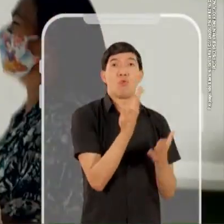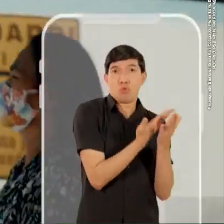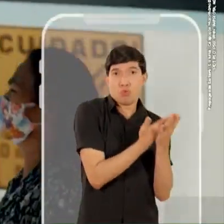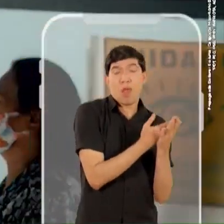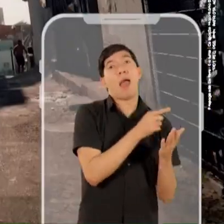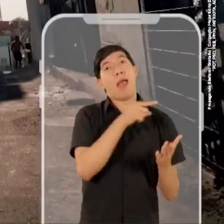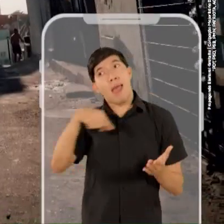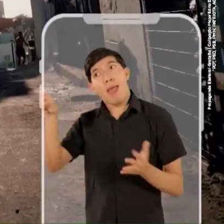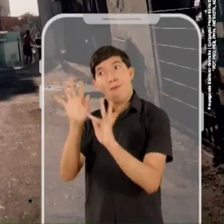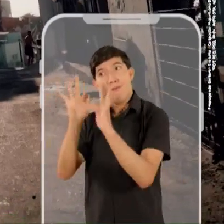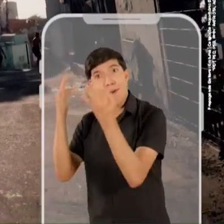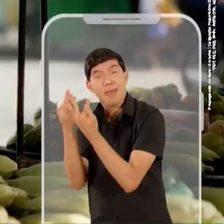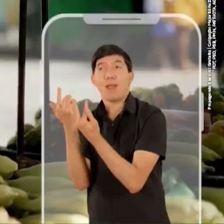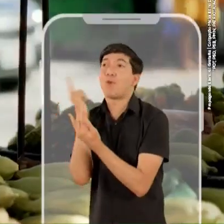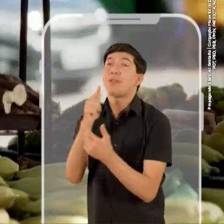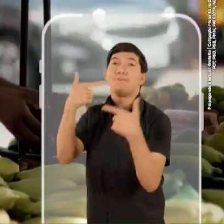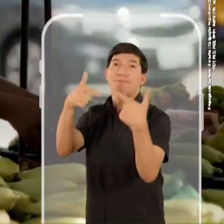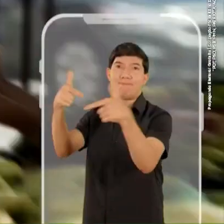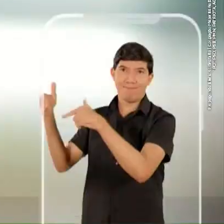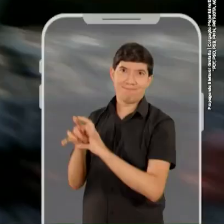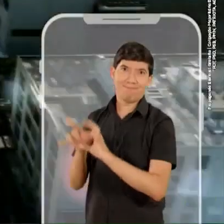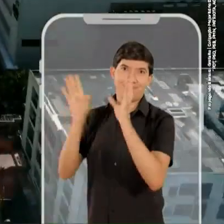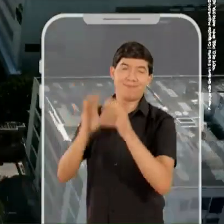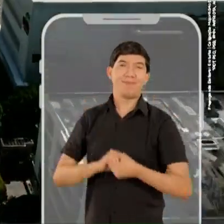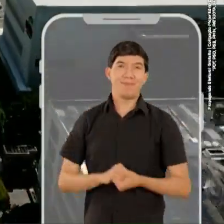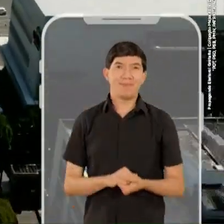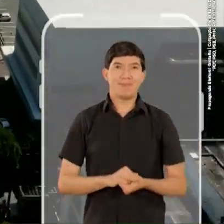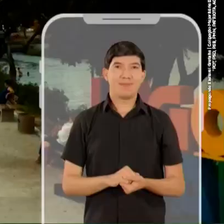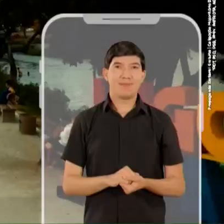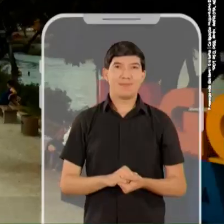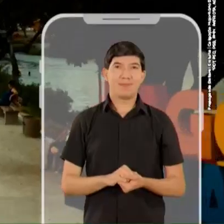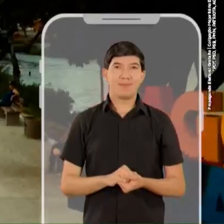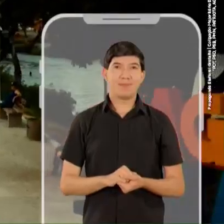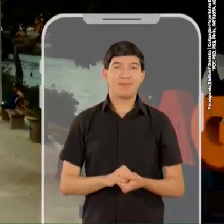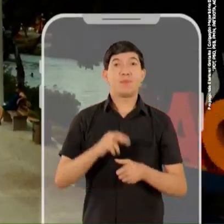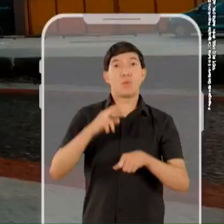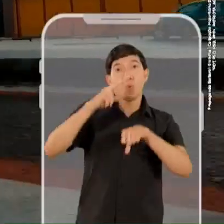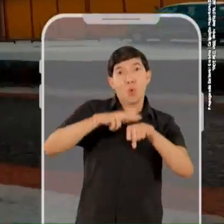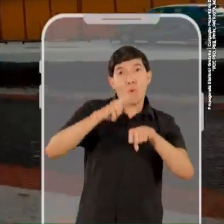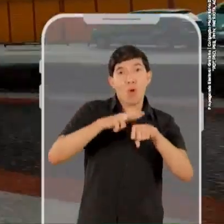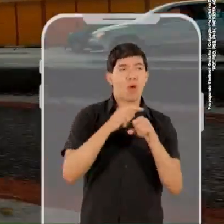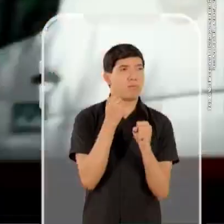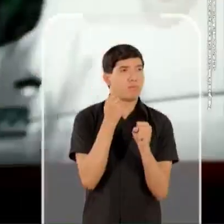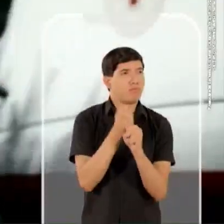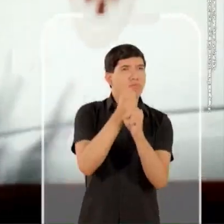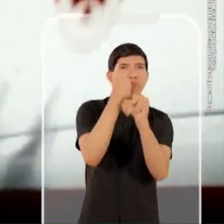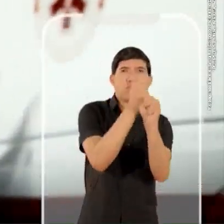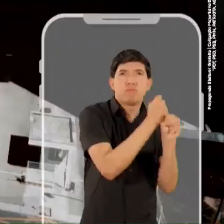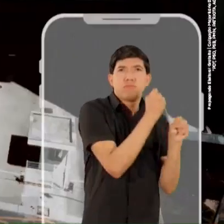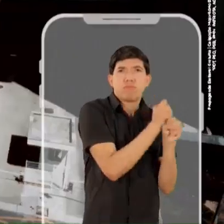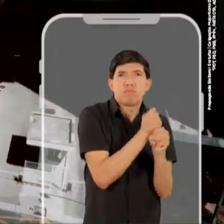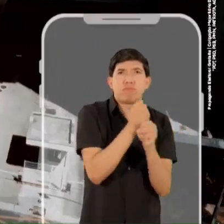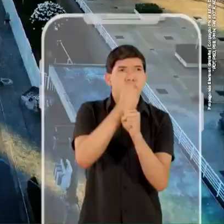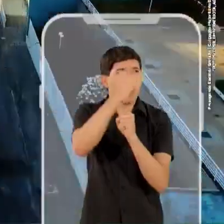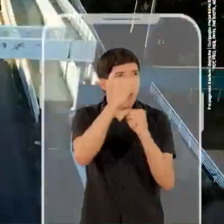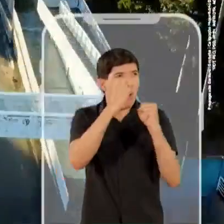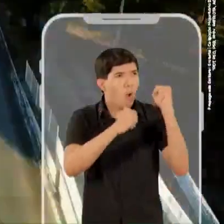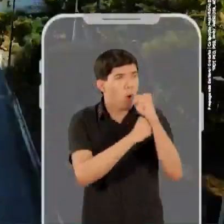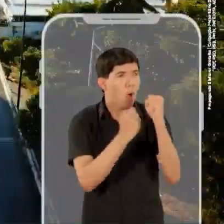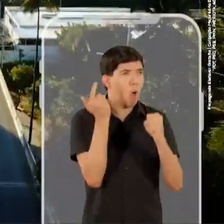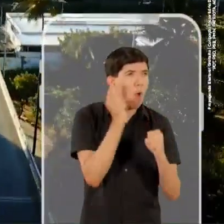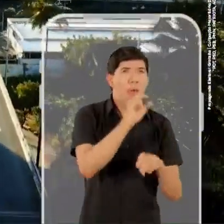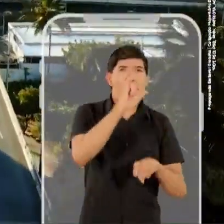que mães e pais seguissem nos seus trabalhos. Quando Roberto Cláudio fez o maior número de obras das últimas décadas na